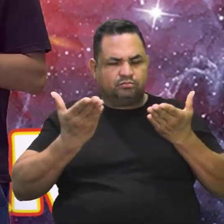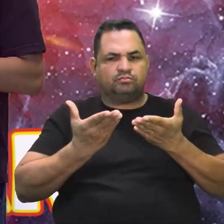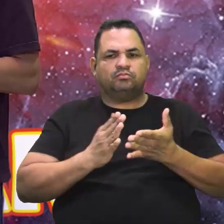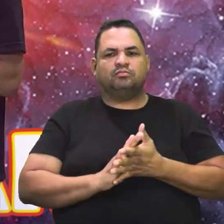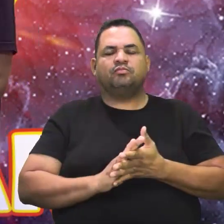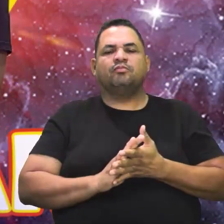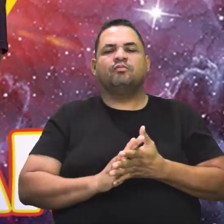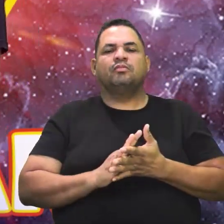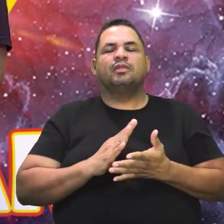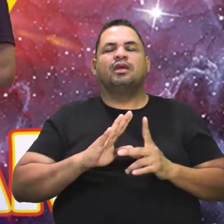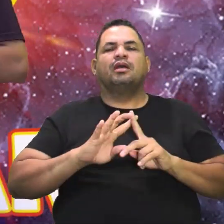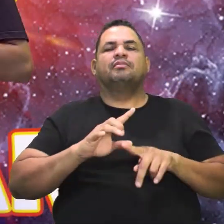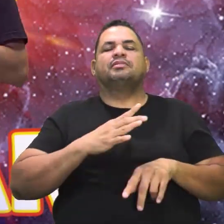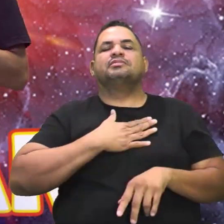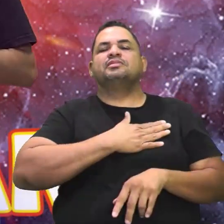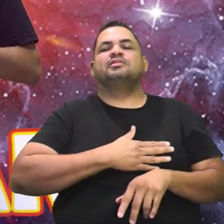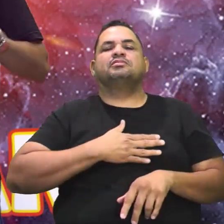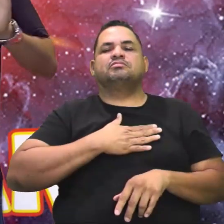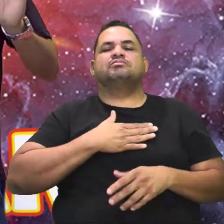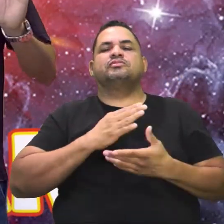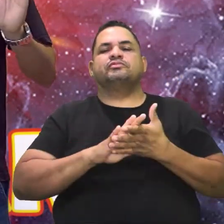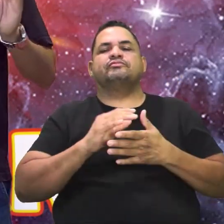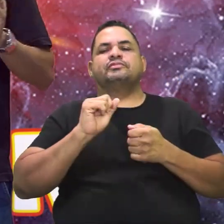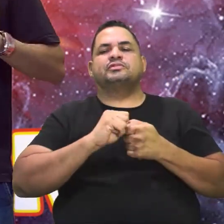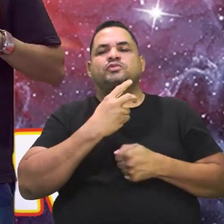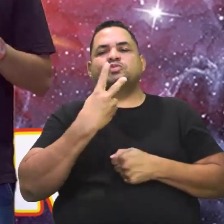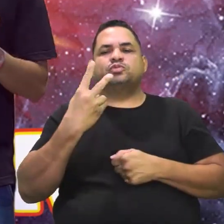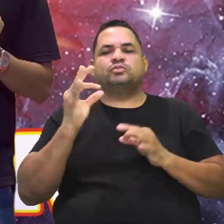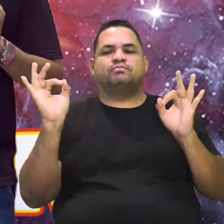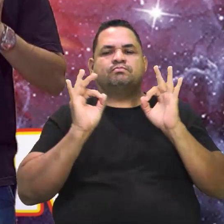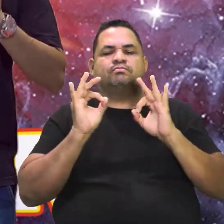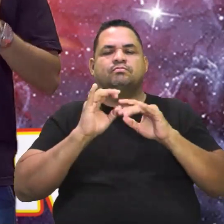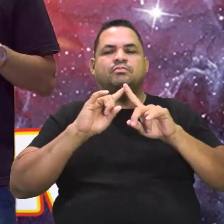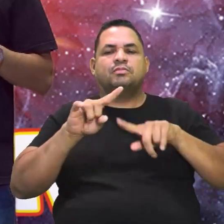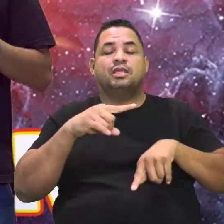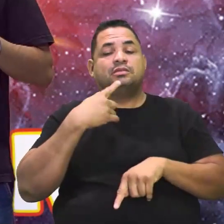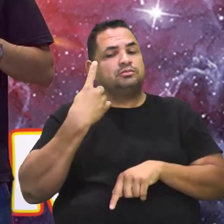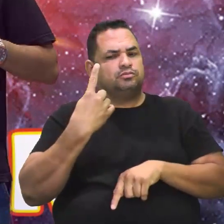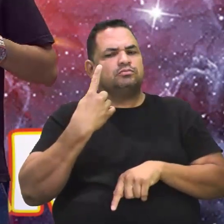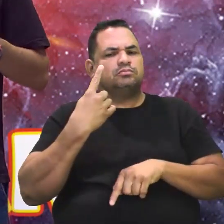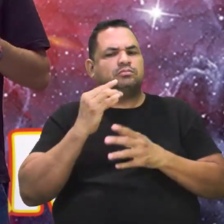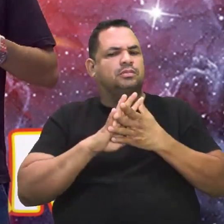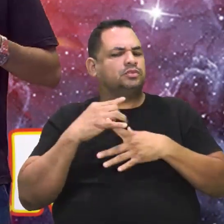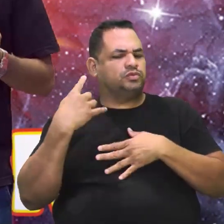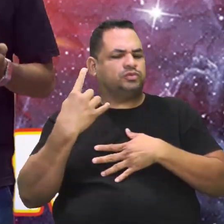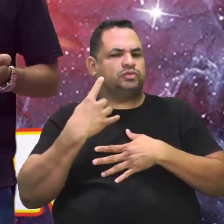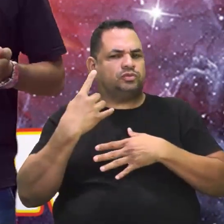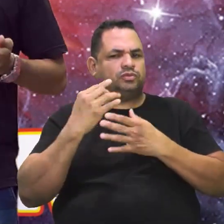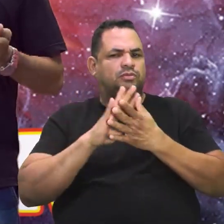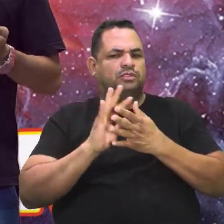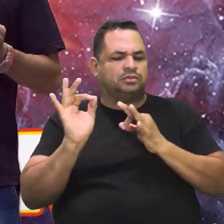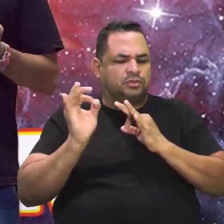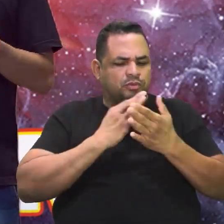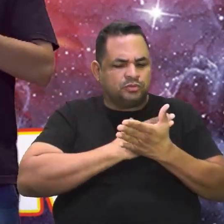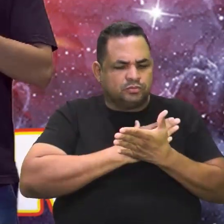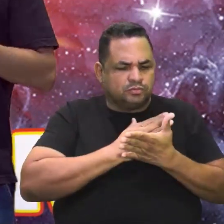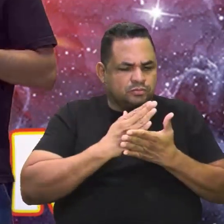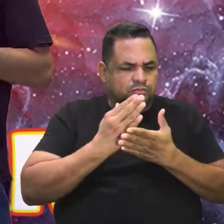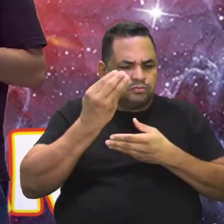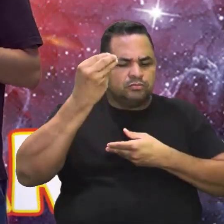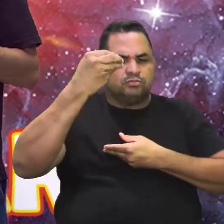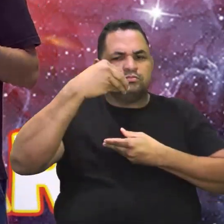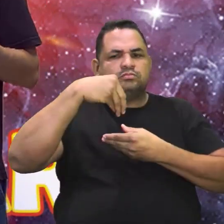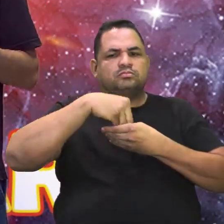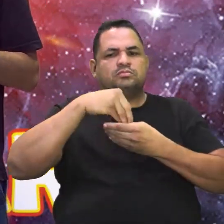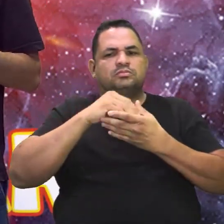uma. Ah, mas eu gosto de matemática, eu quero fazer 2. Perfeito, mas uma é o suficiente para você criar, né, dentro